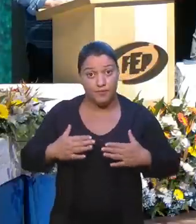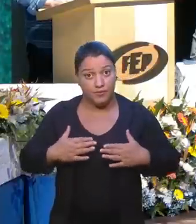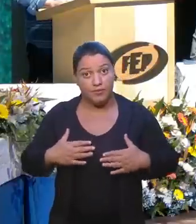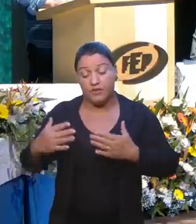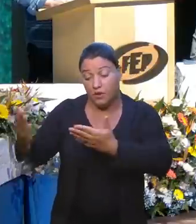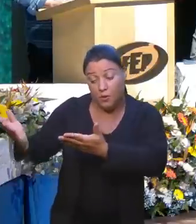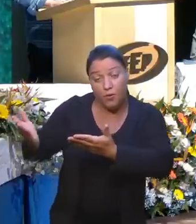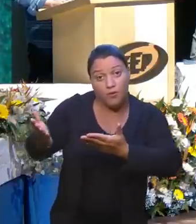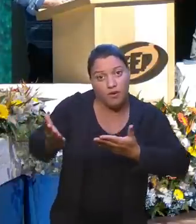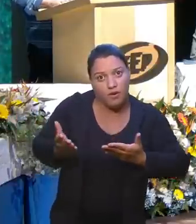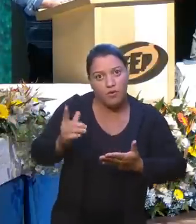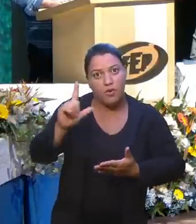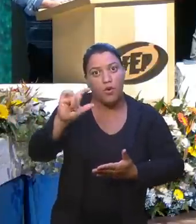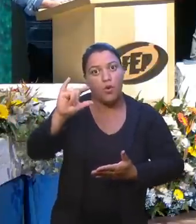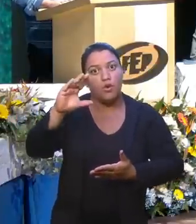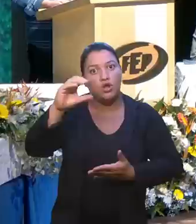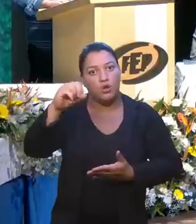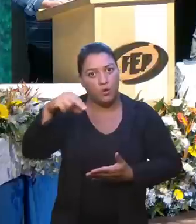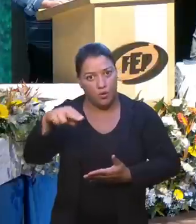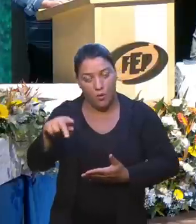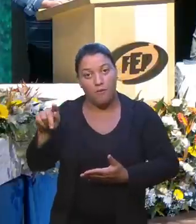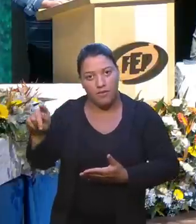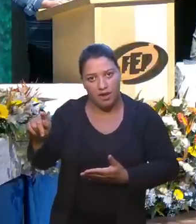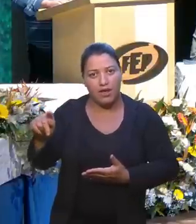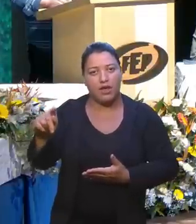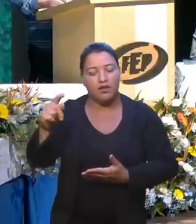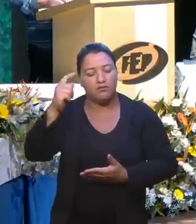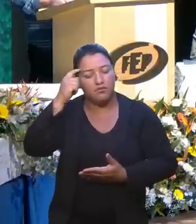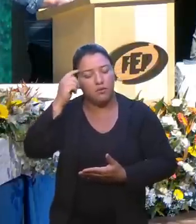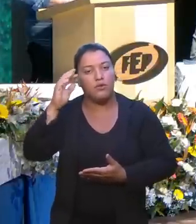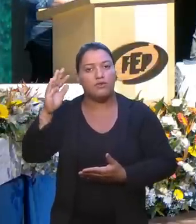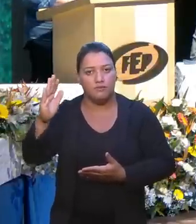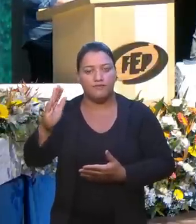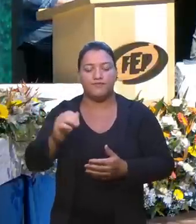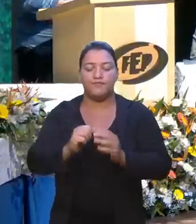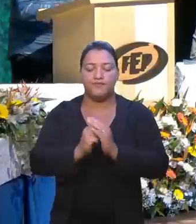Lincoln Barros de Souza para que conduza nossos pensamentos em prece.